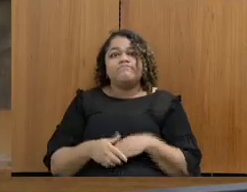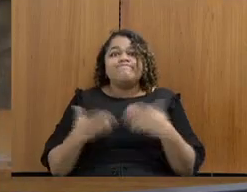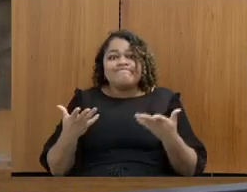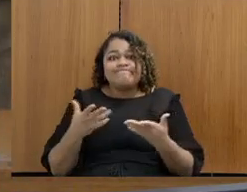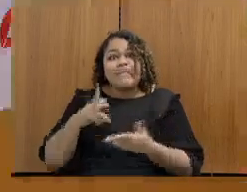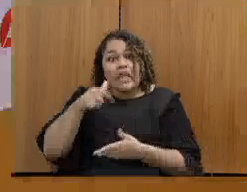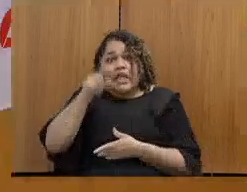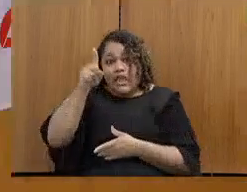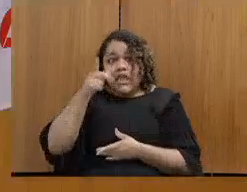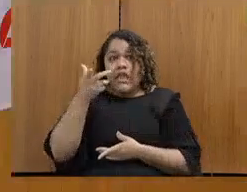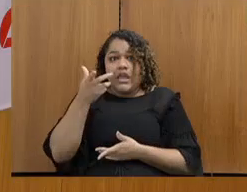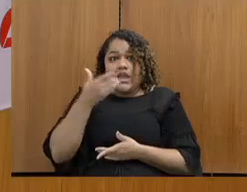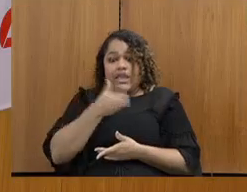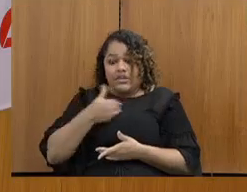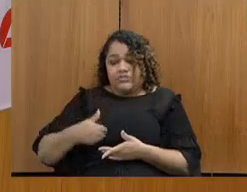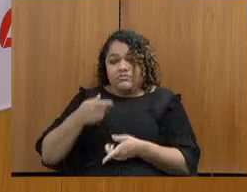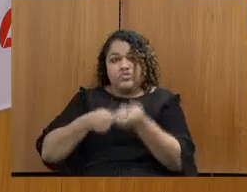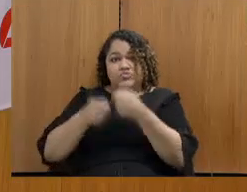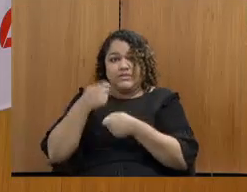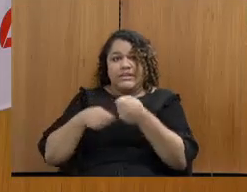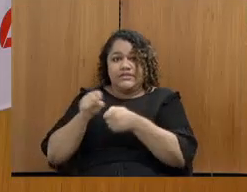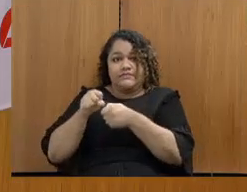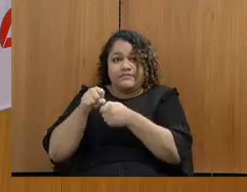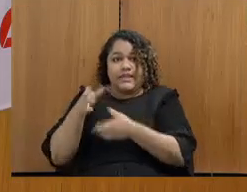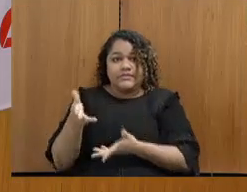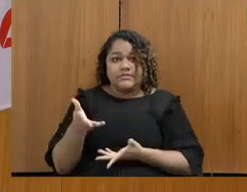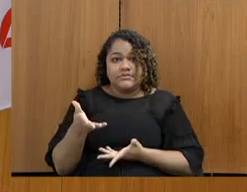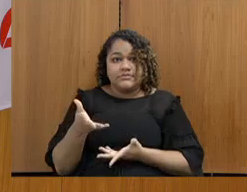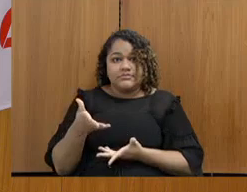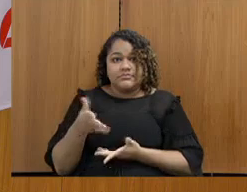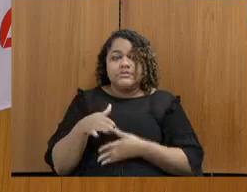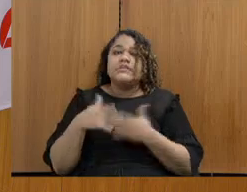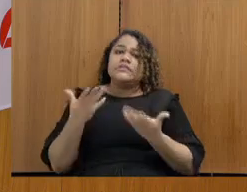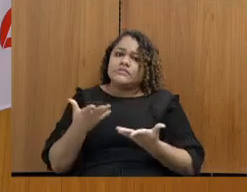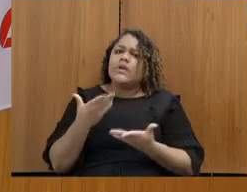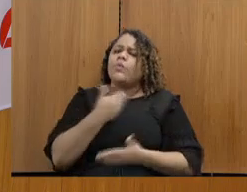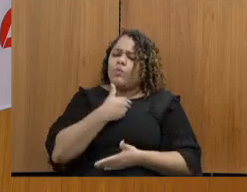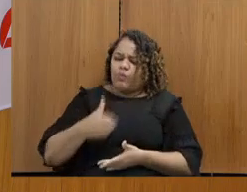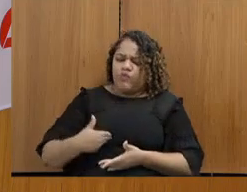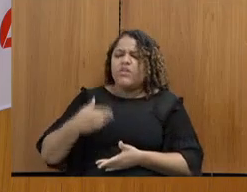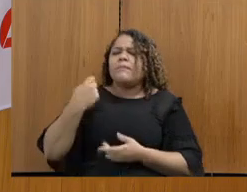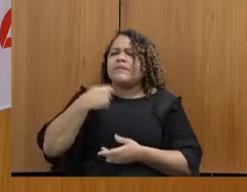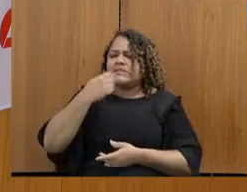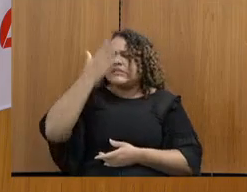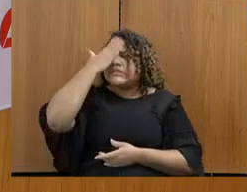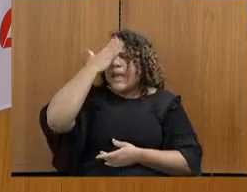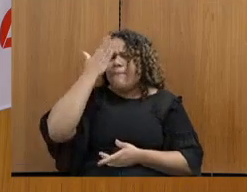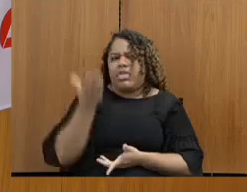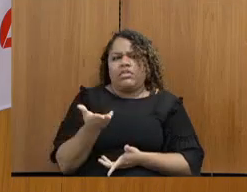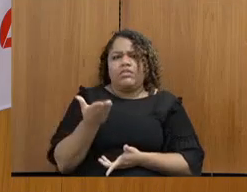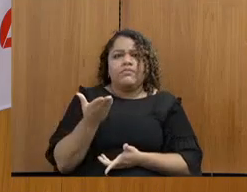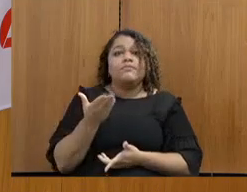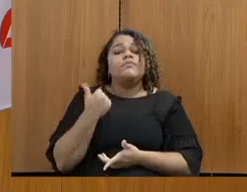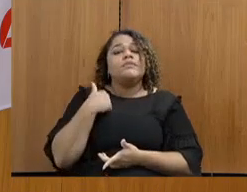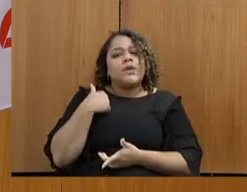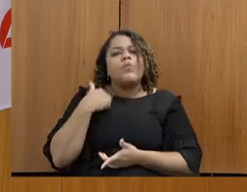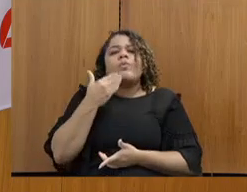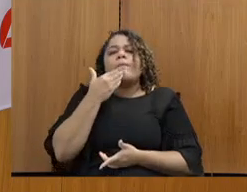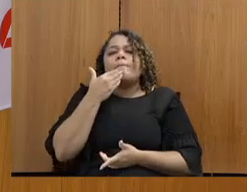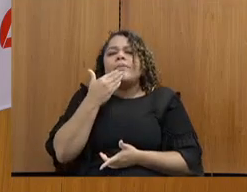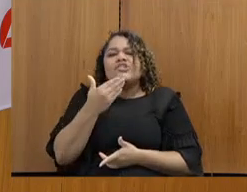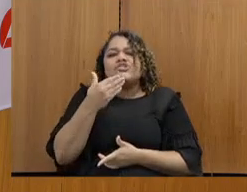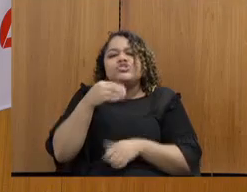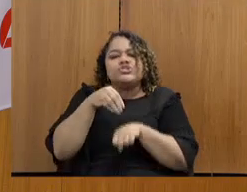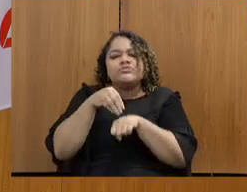então é importante que o governo saiba disso e a única coisa que eu vou pedir a senhora né